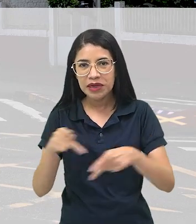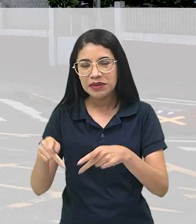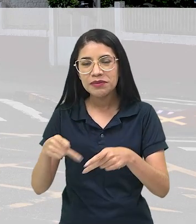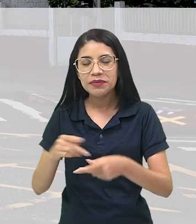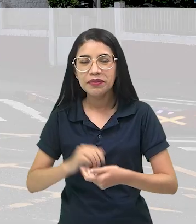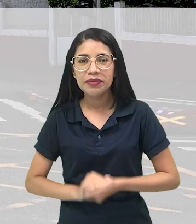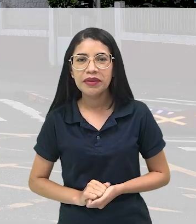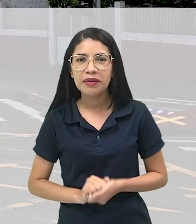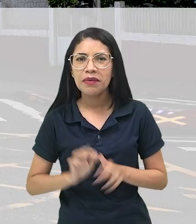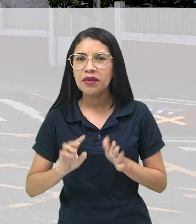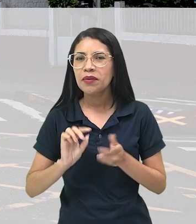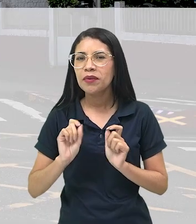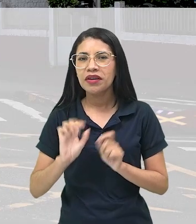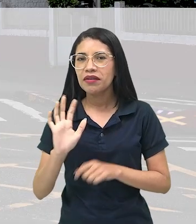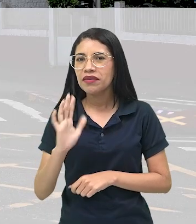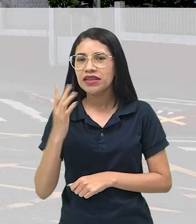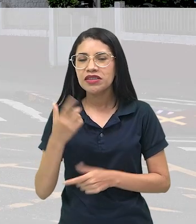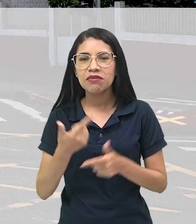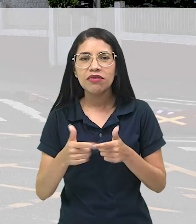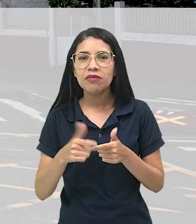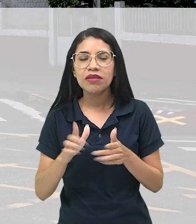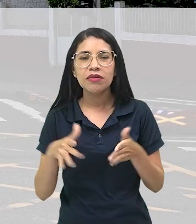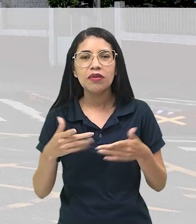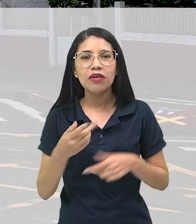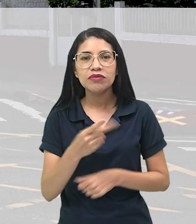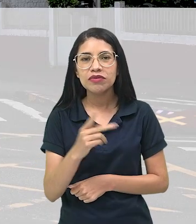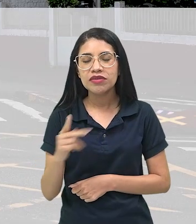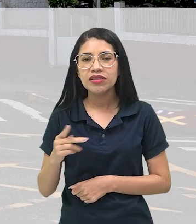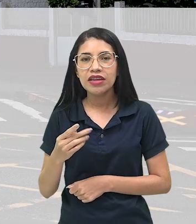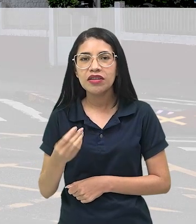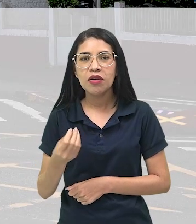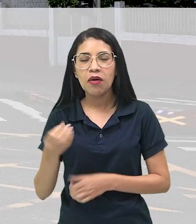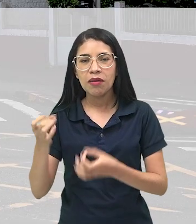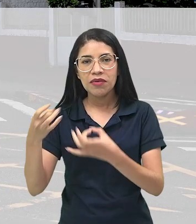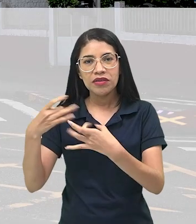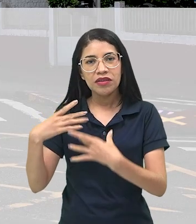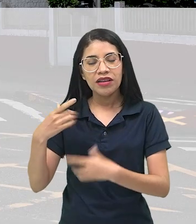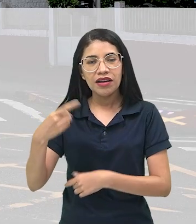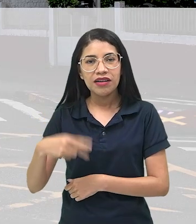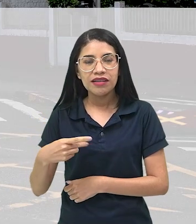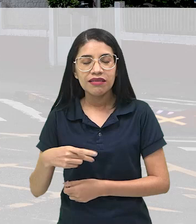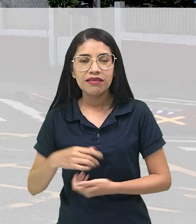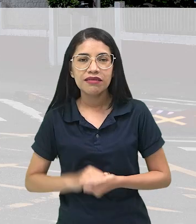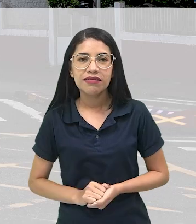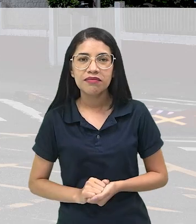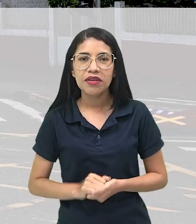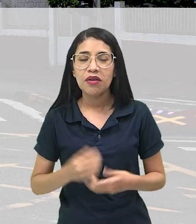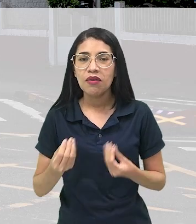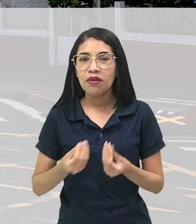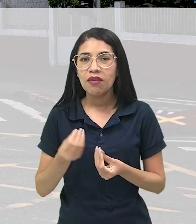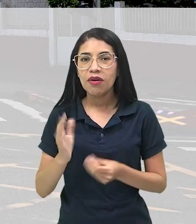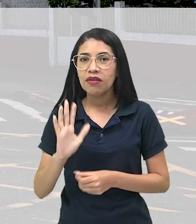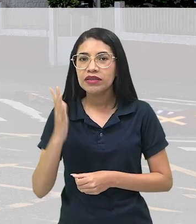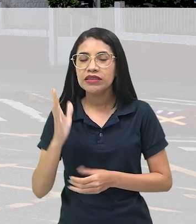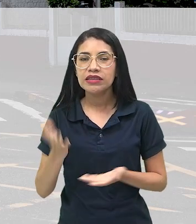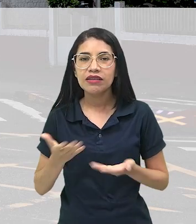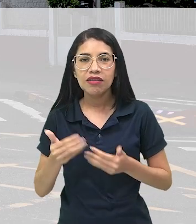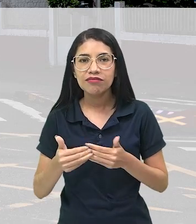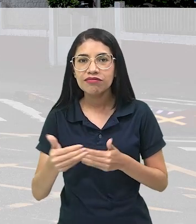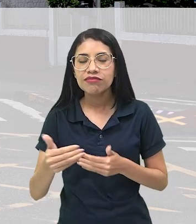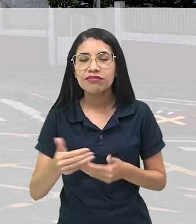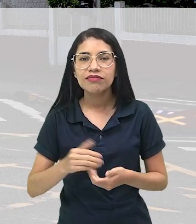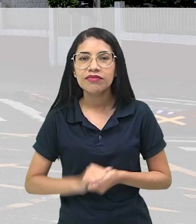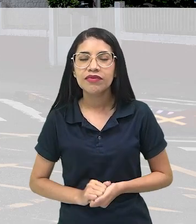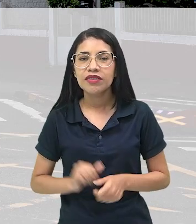população. O que é isso, gente? Qual o problema de vocês com a uva passa? Me deixaram abandonado aqui. Meu Deus, como é que vai ser agora? O que a gente